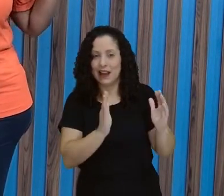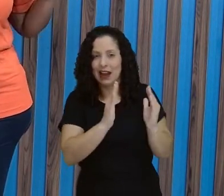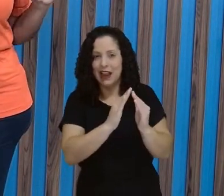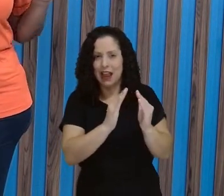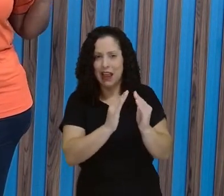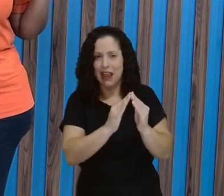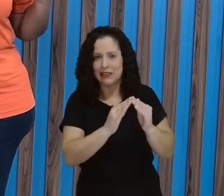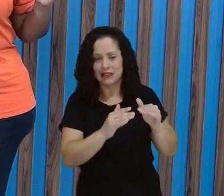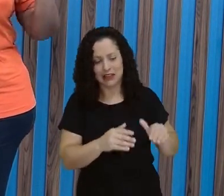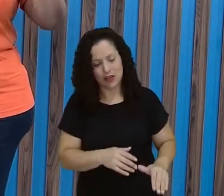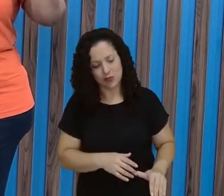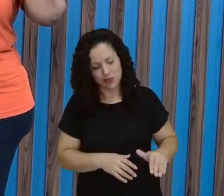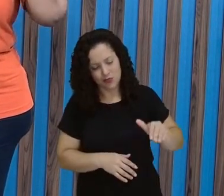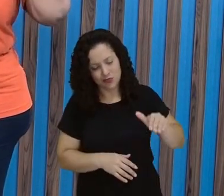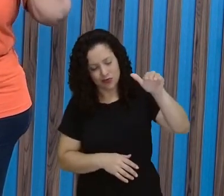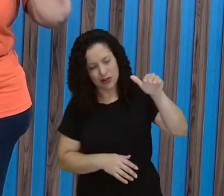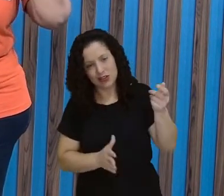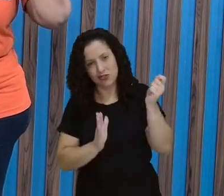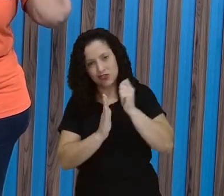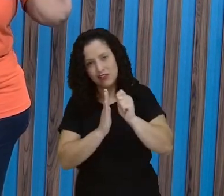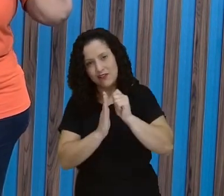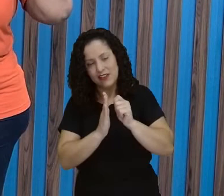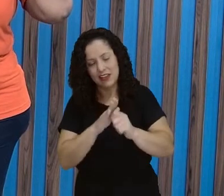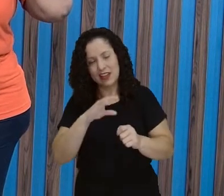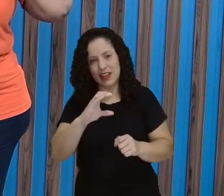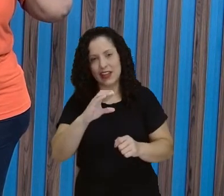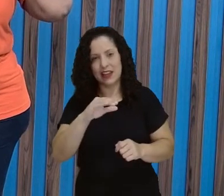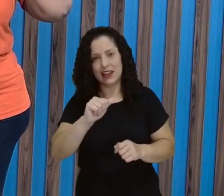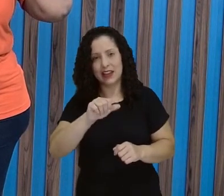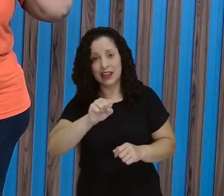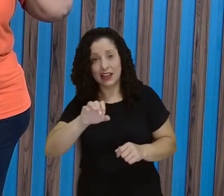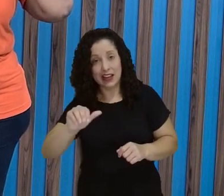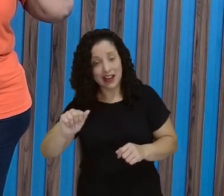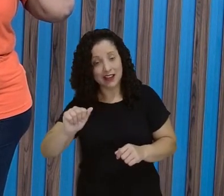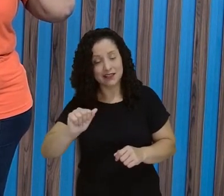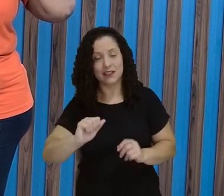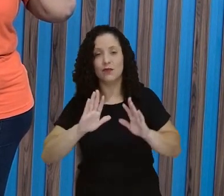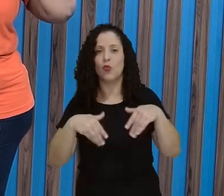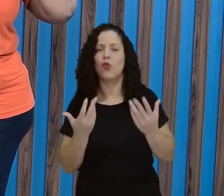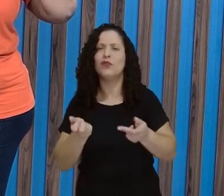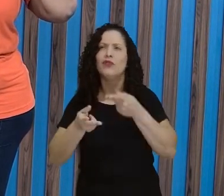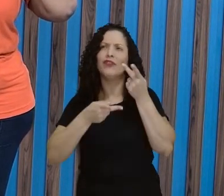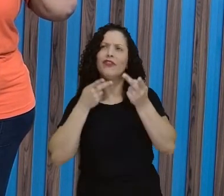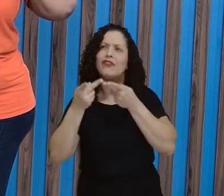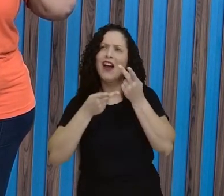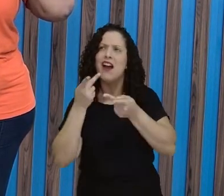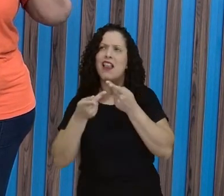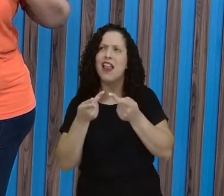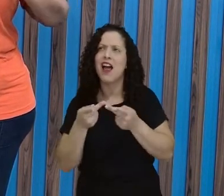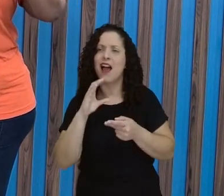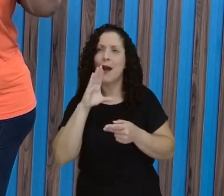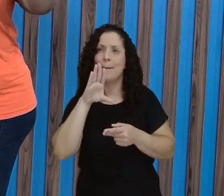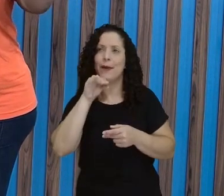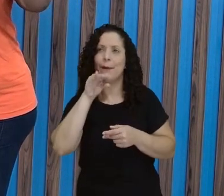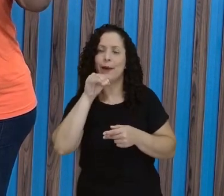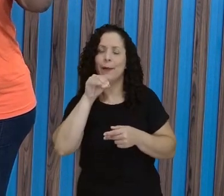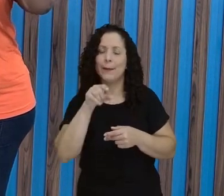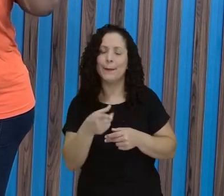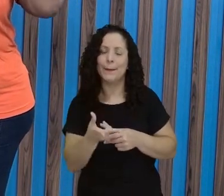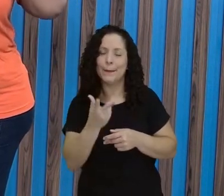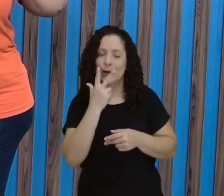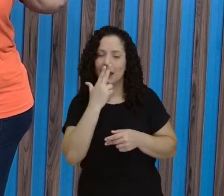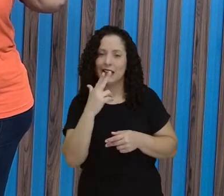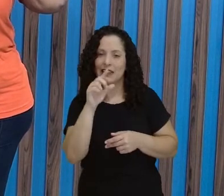você escreve a palavra casa. Quando a gente fala casa, a gente ouve o som, dá uma ideia de um Z,